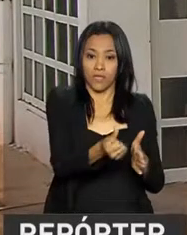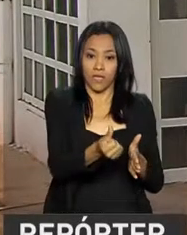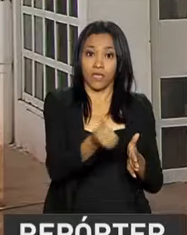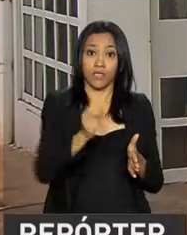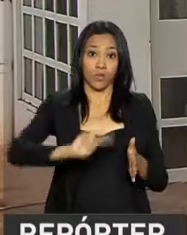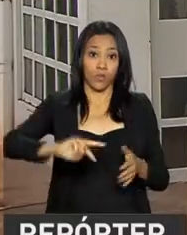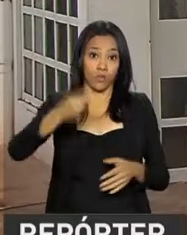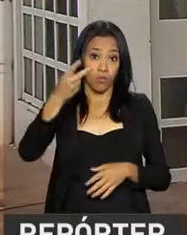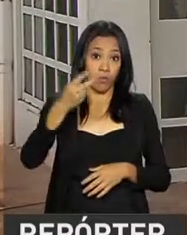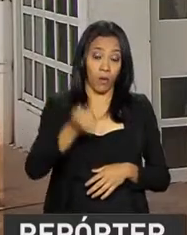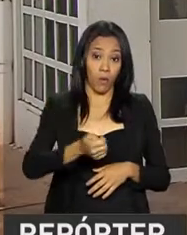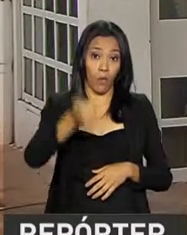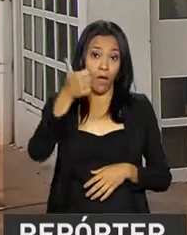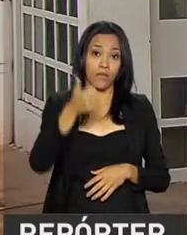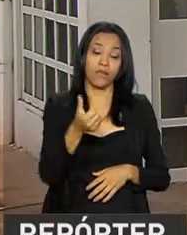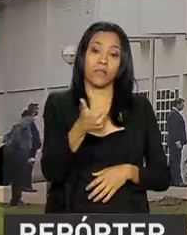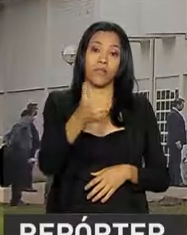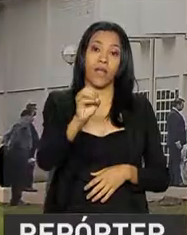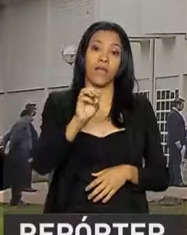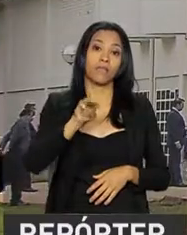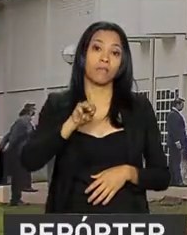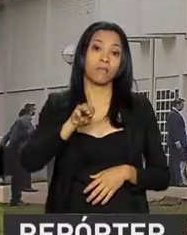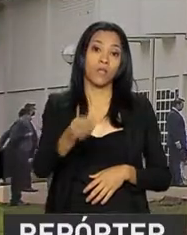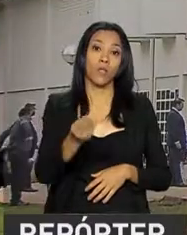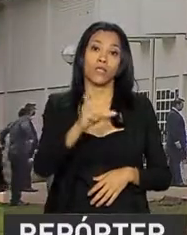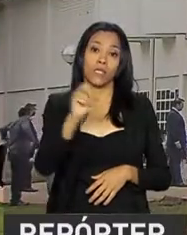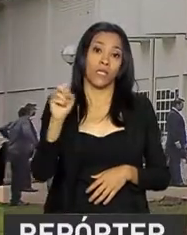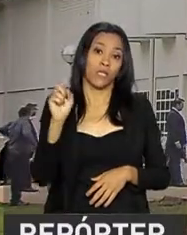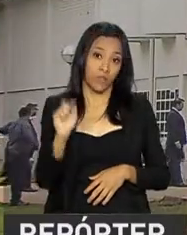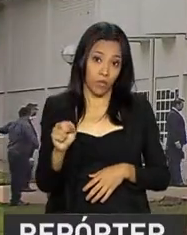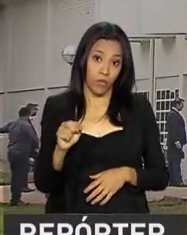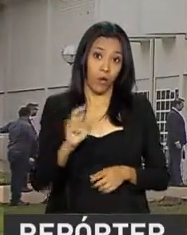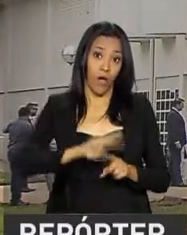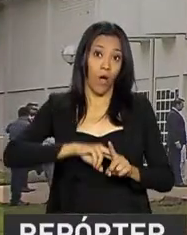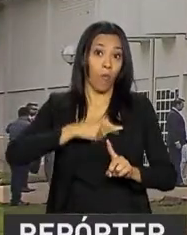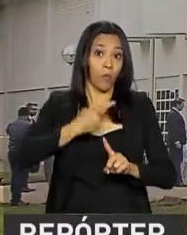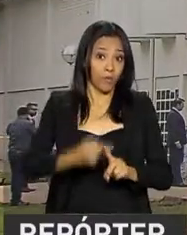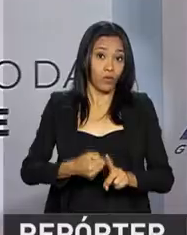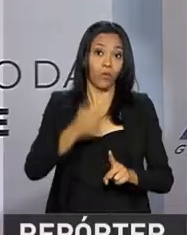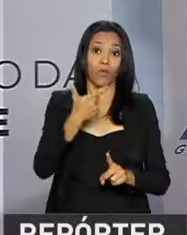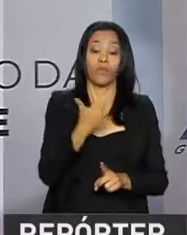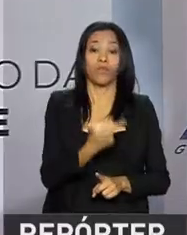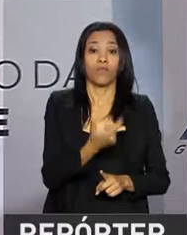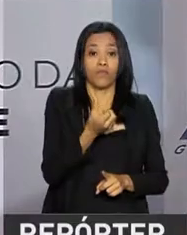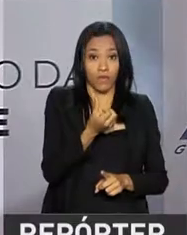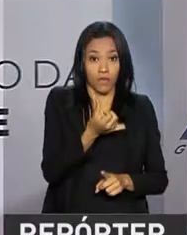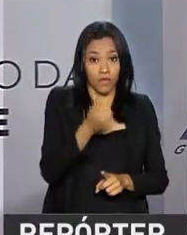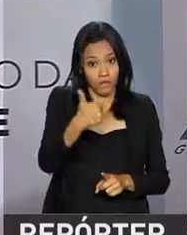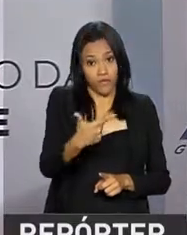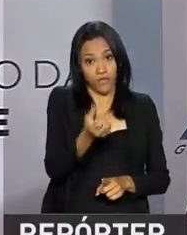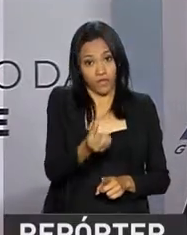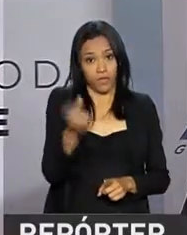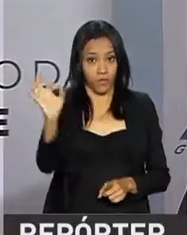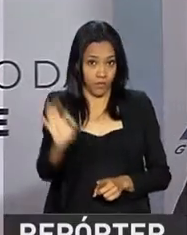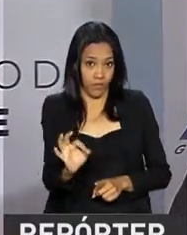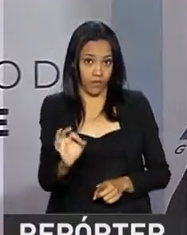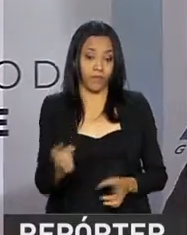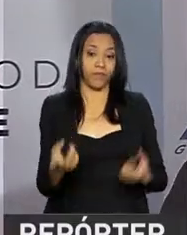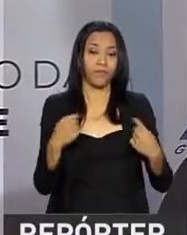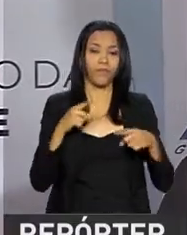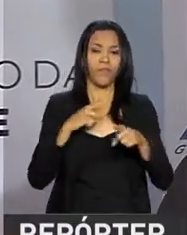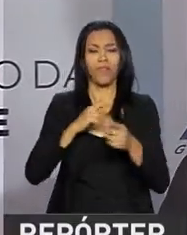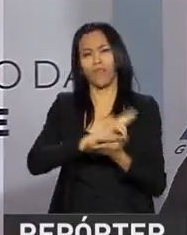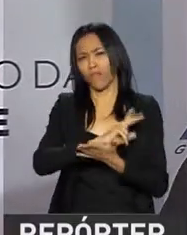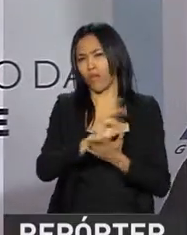número saltou para quase 10.5 milhões, um crescimento de quase 26%. Existem vários projetos no Brasil